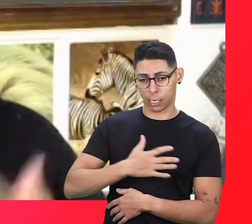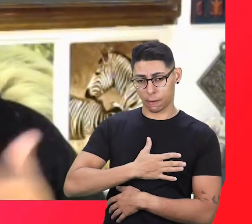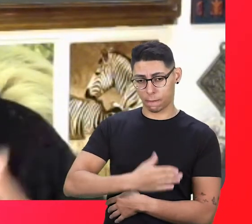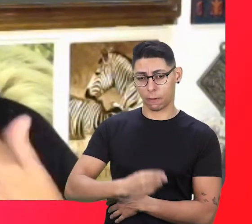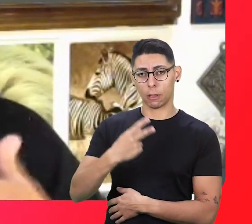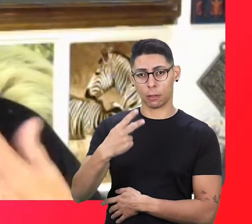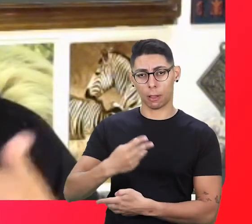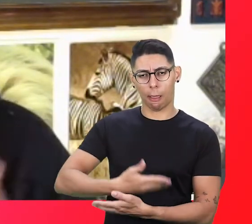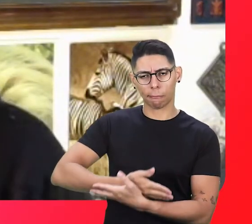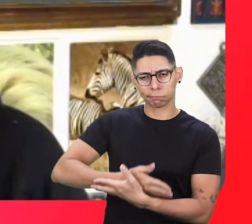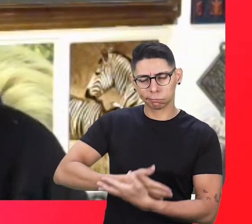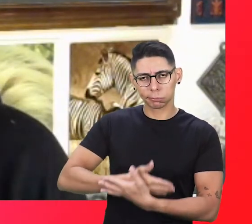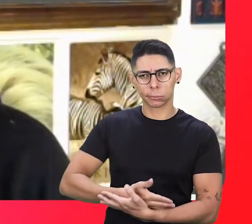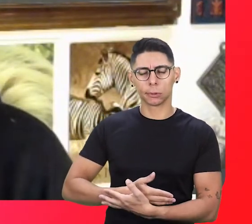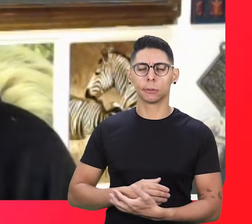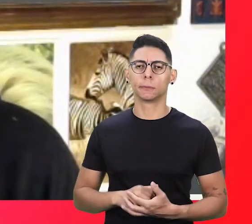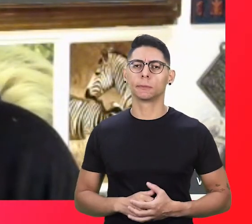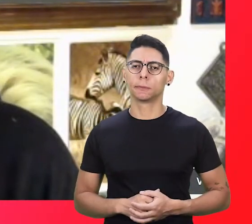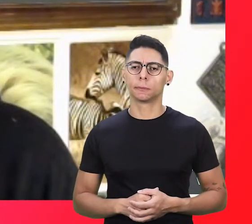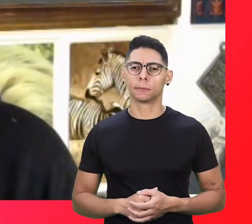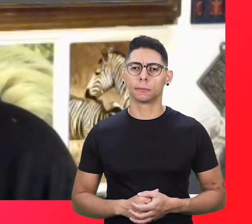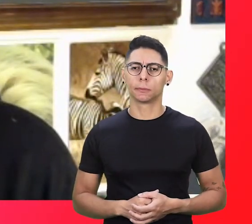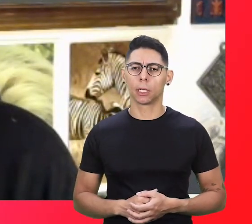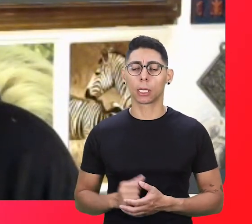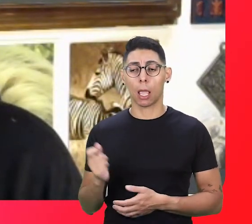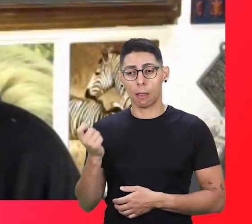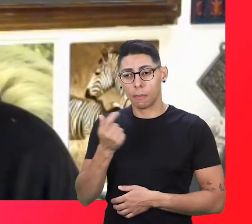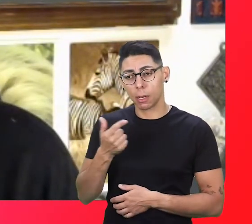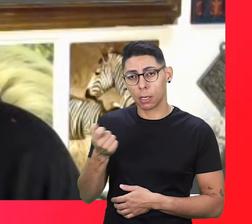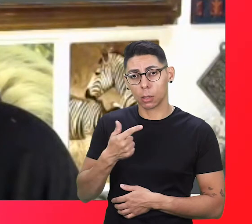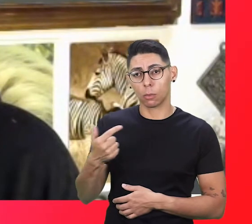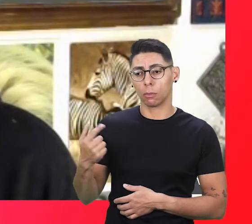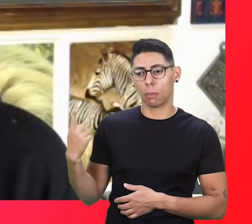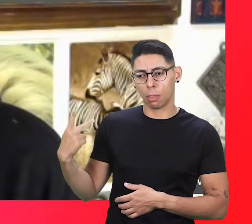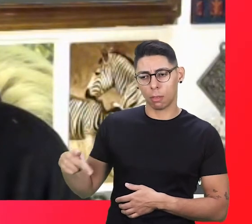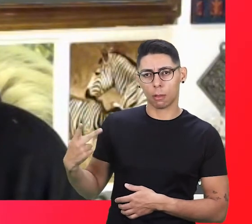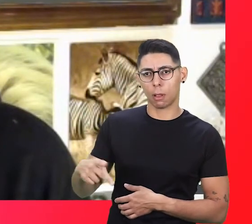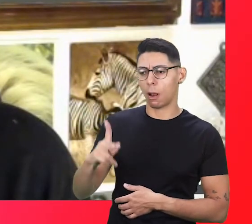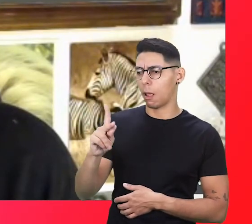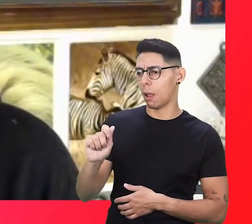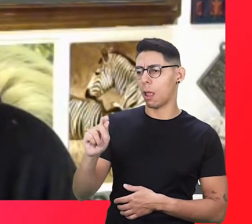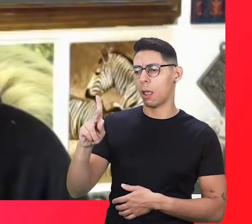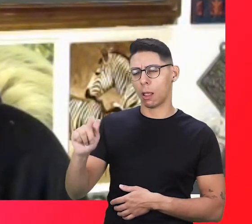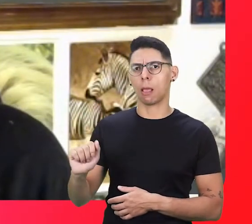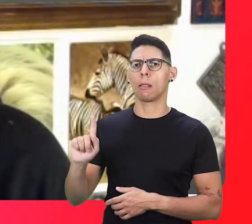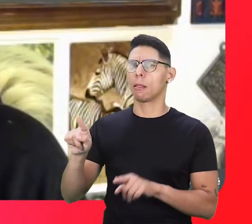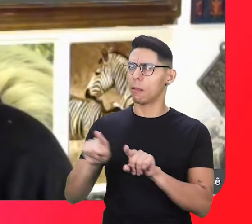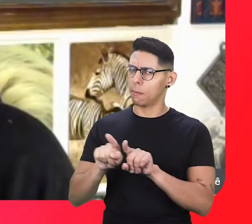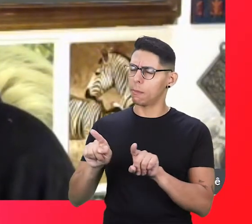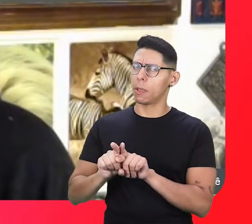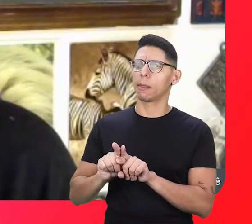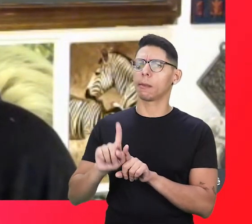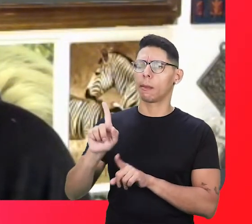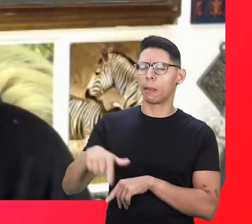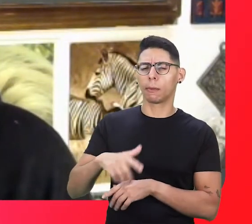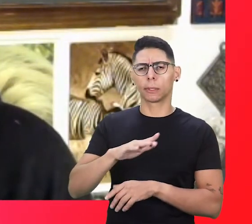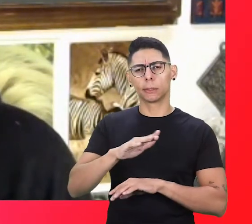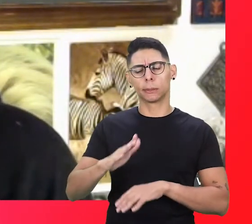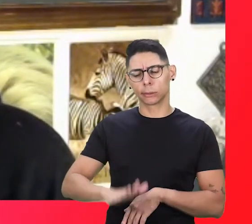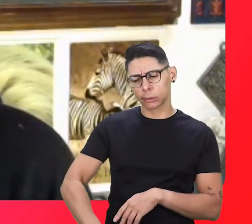se autodenominou de Cacá, botou apelido nela própria, também é uma criança muito alegre,